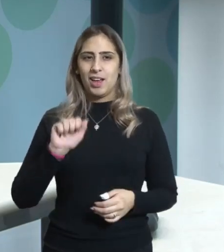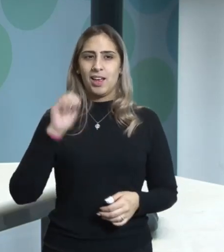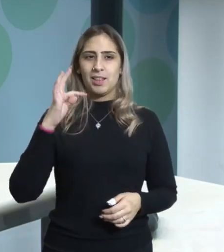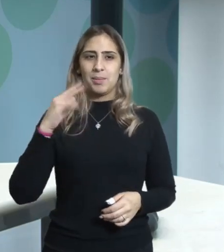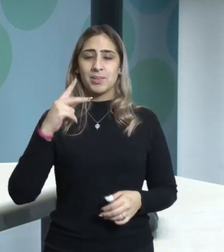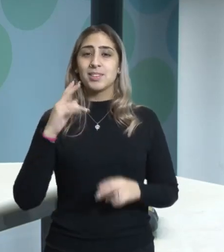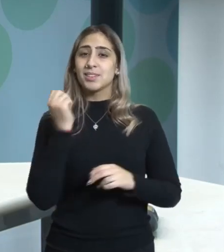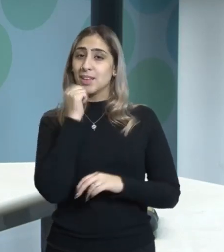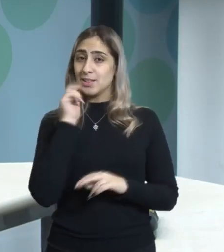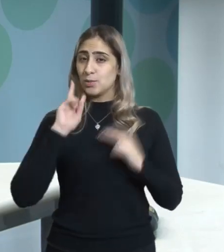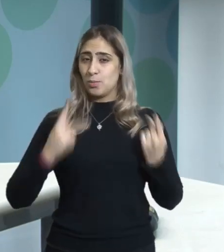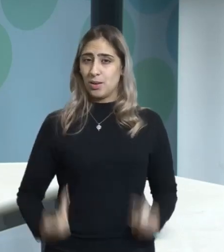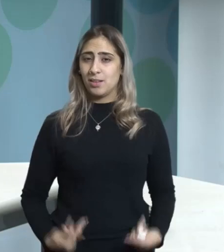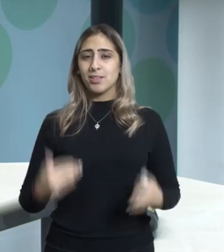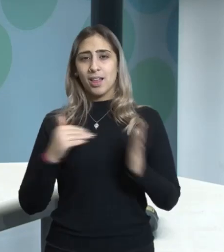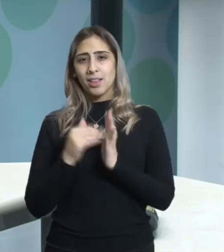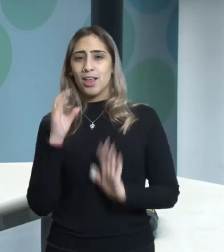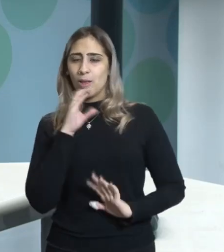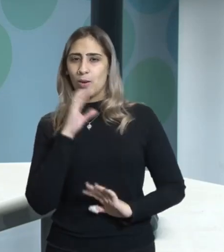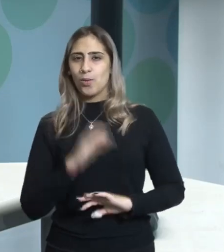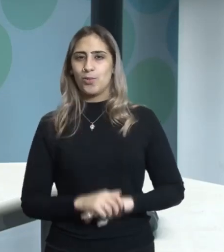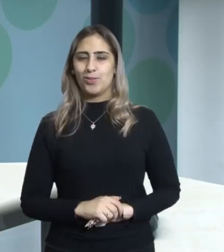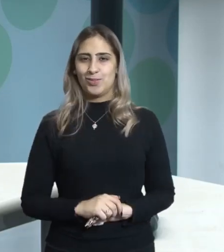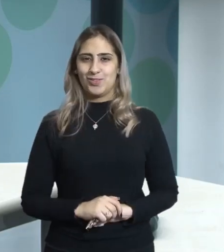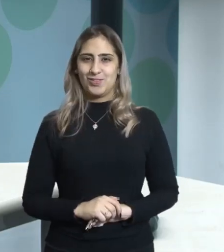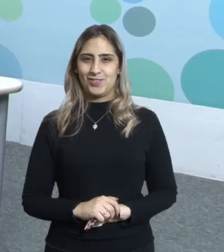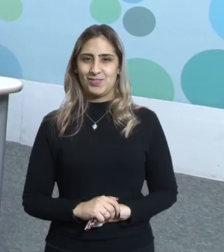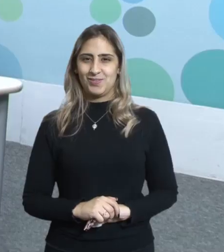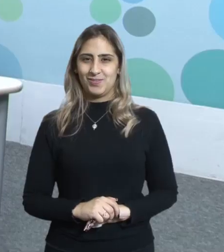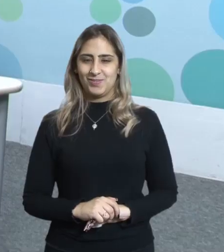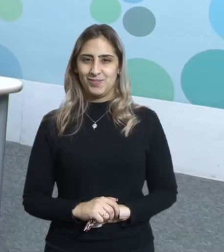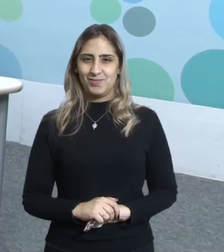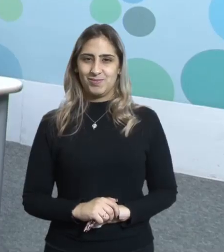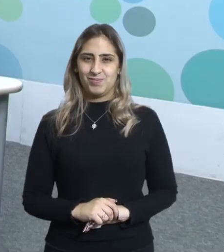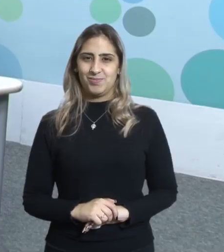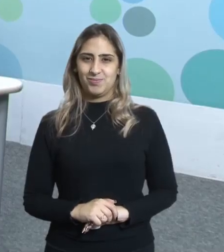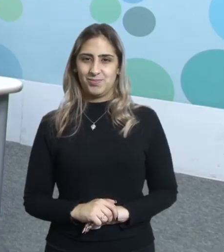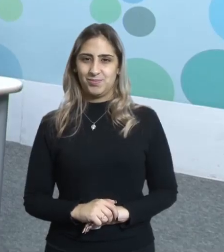Ciências Humanas. Então até breve, breve mesmo.